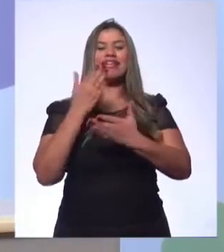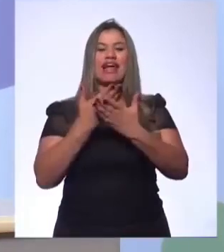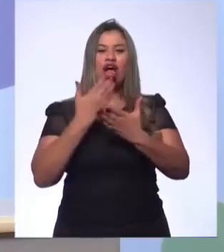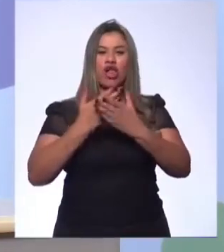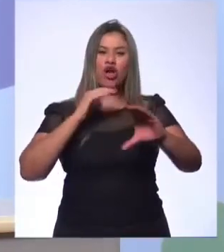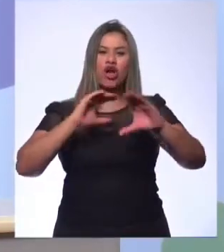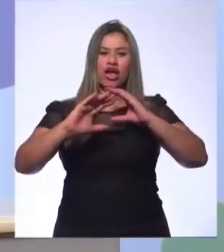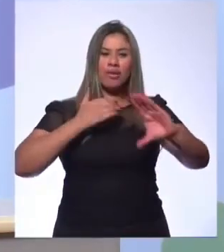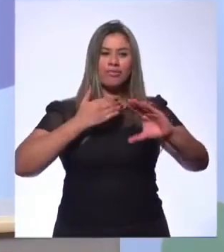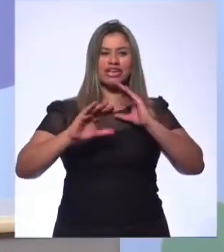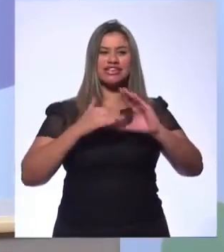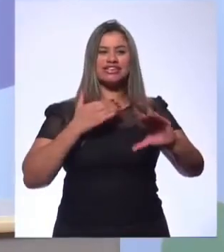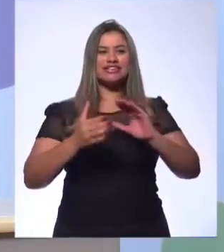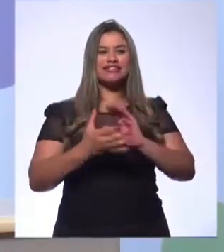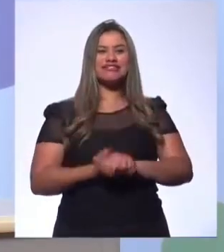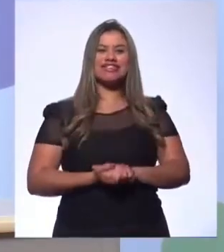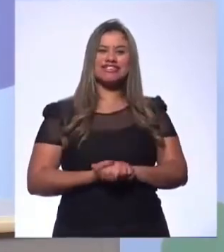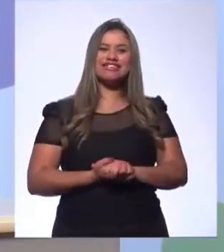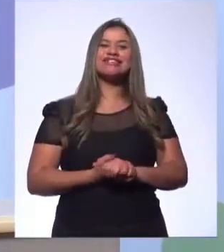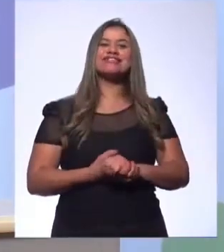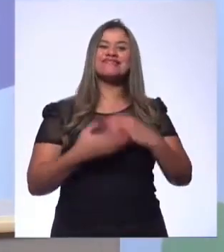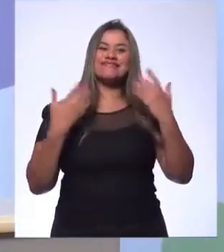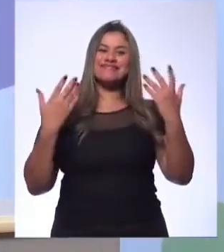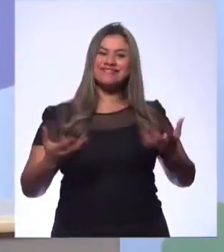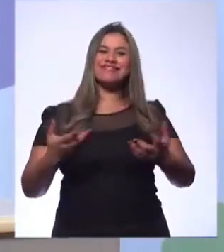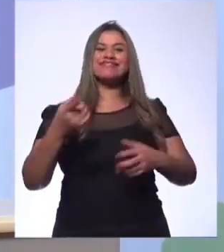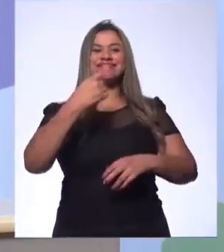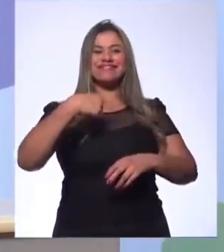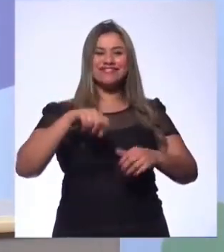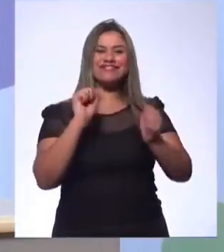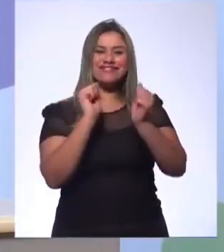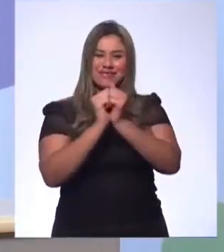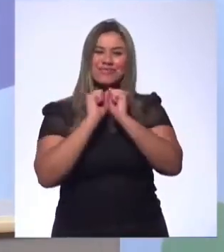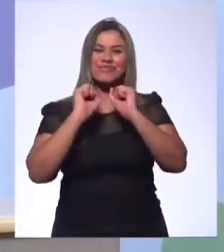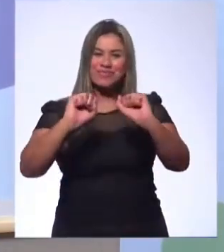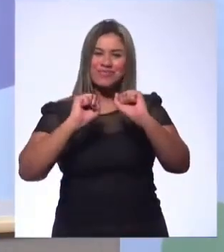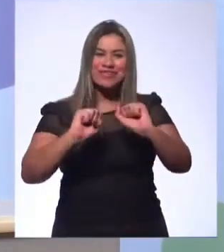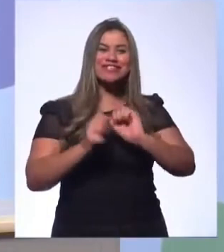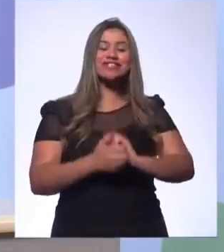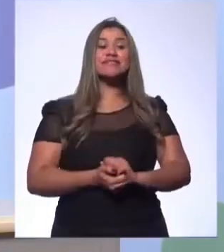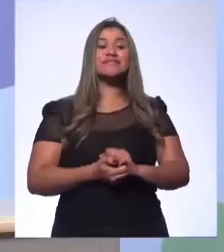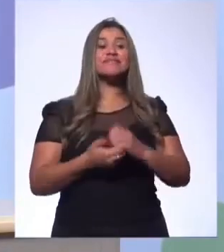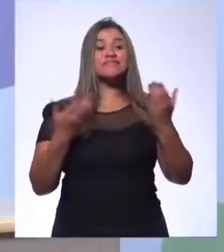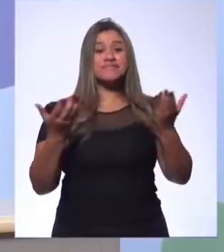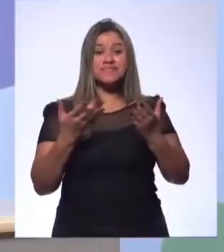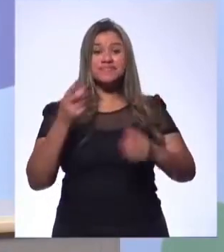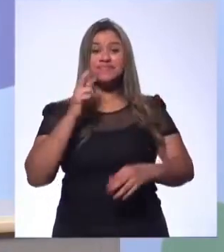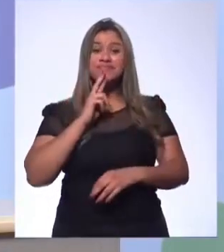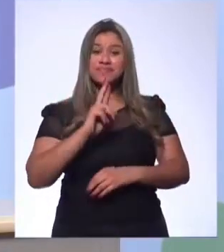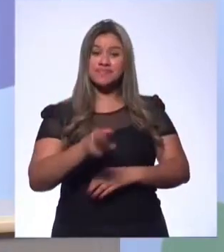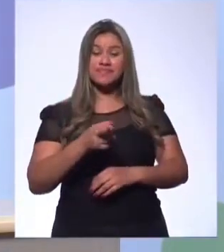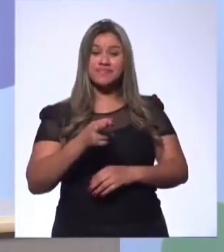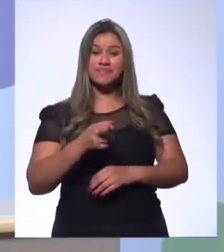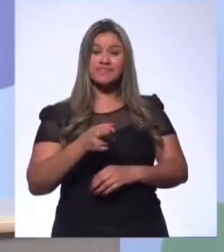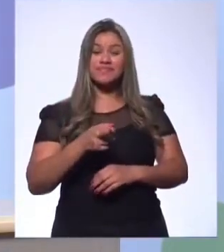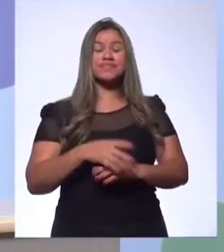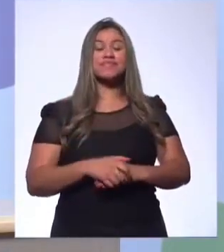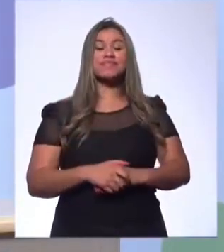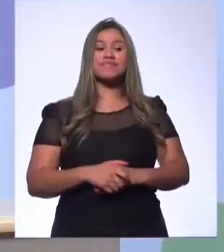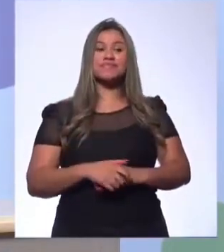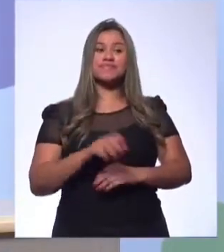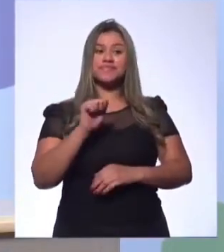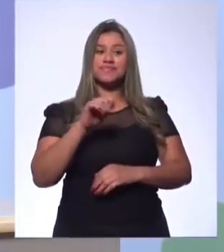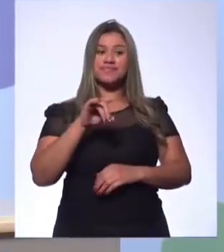vocês, recebe atividade de alunos, eles estão participando, só falta você lá, participe com a gente. Então, vamos aqui à resposta dos nossos alunos.